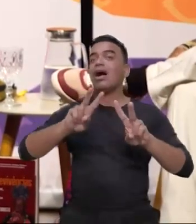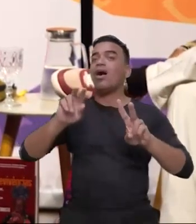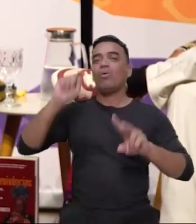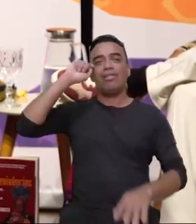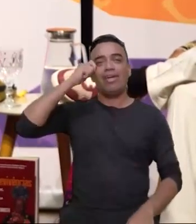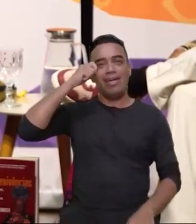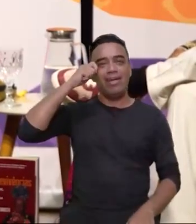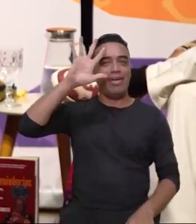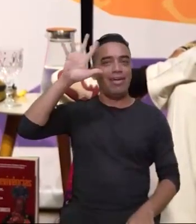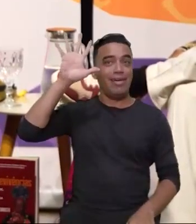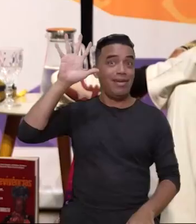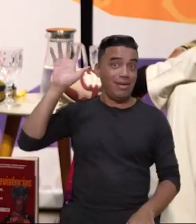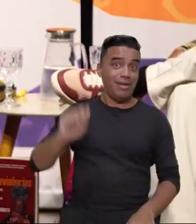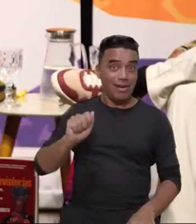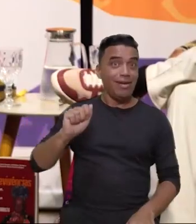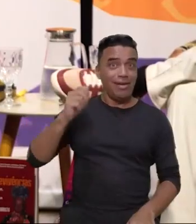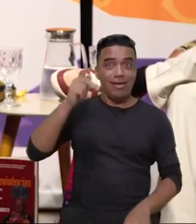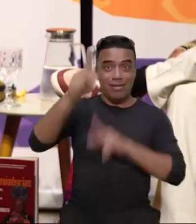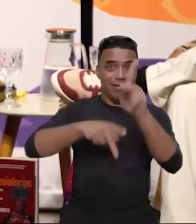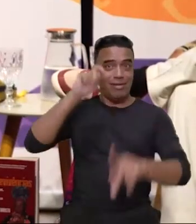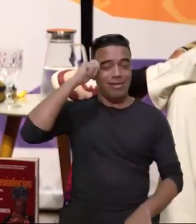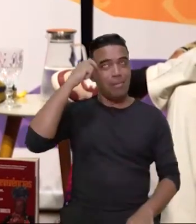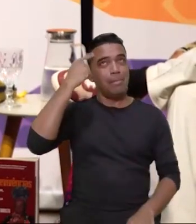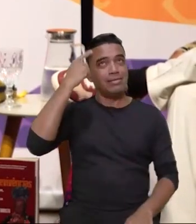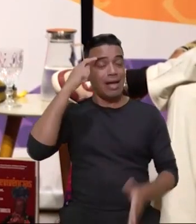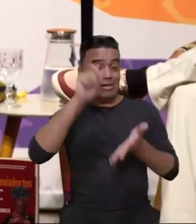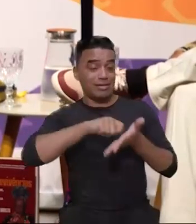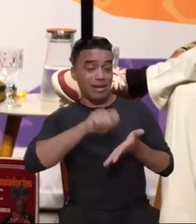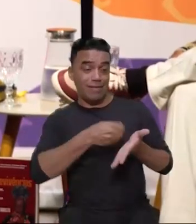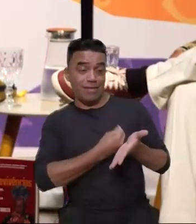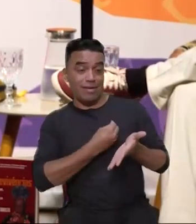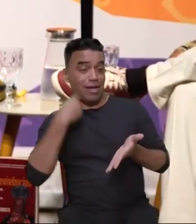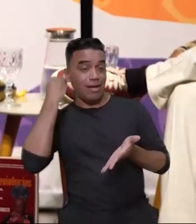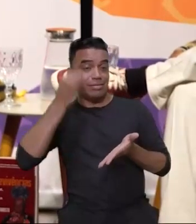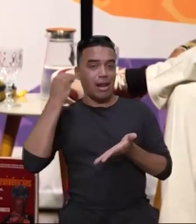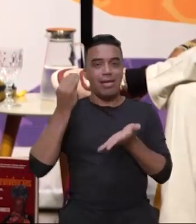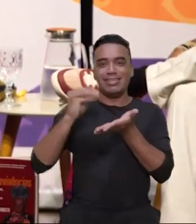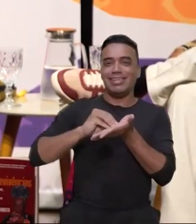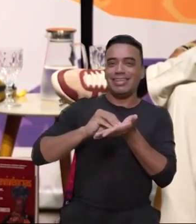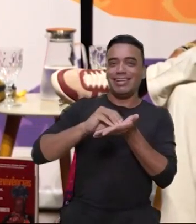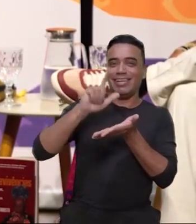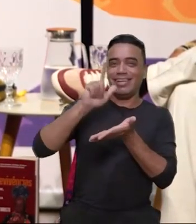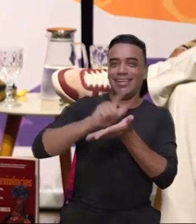o salto de pensar a escrevivência como